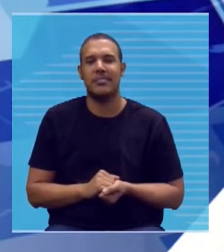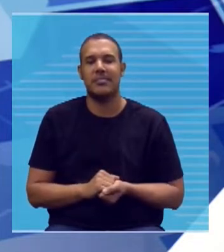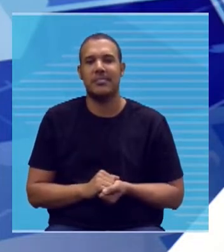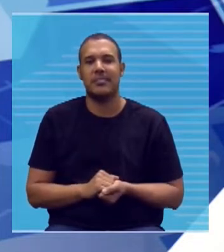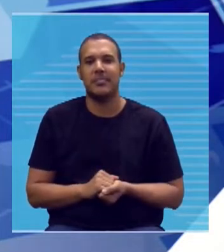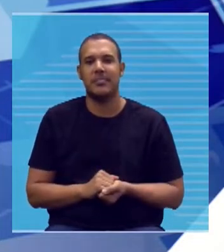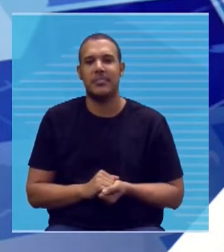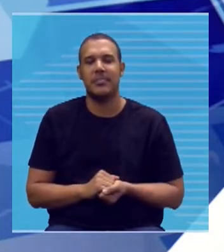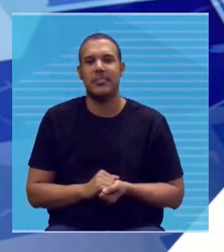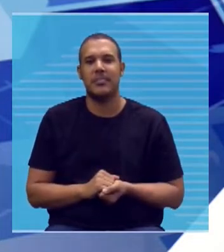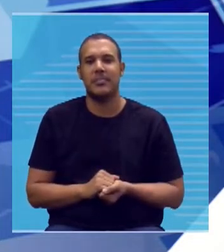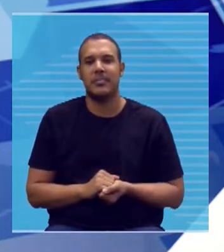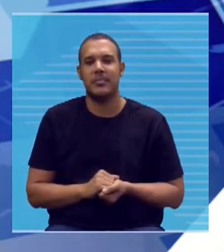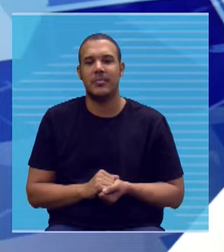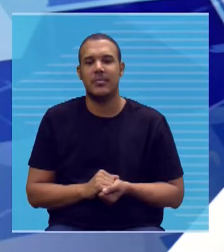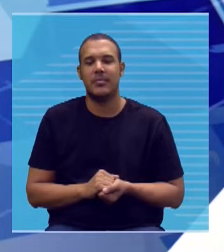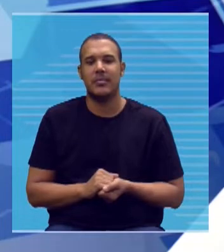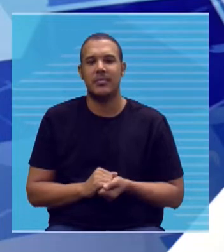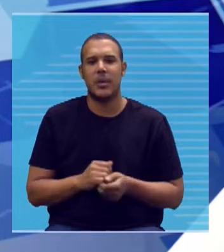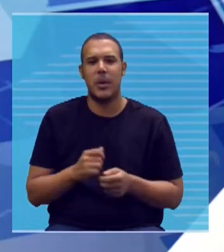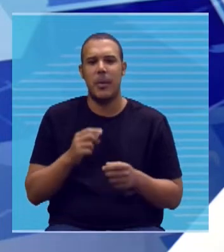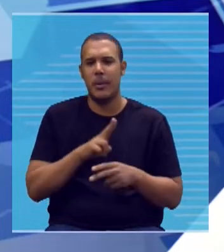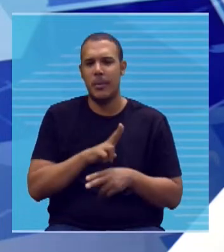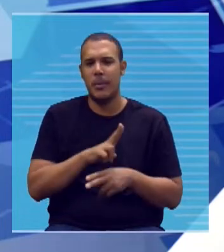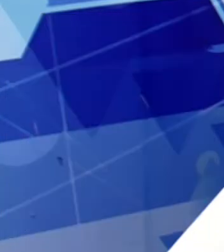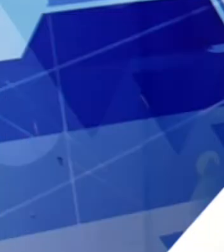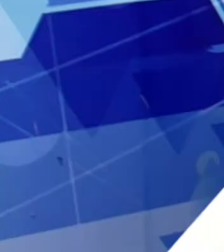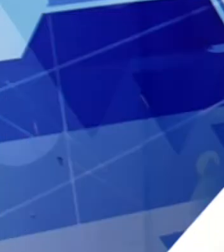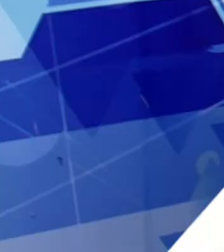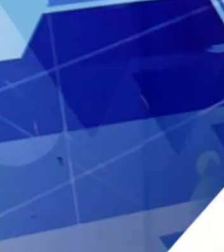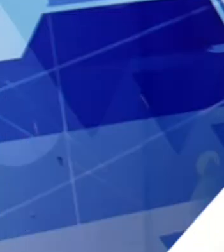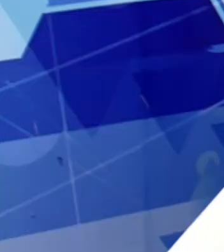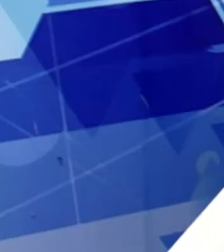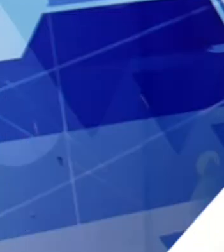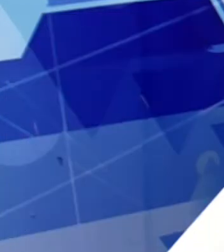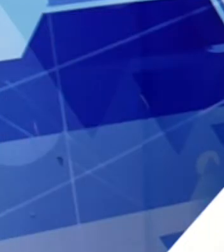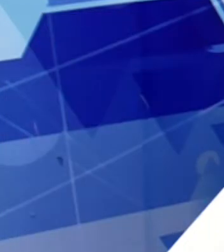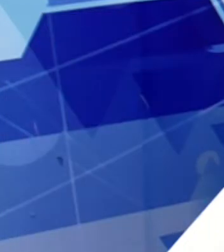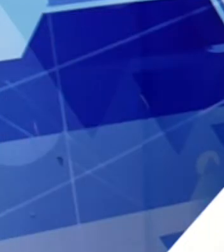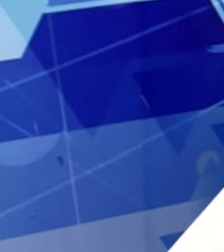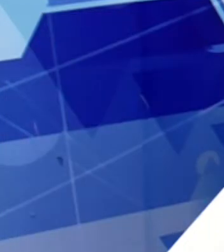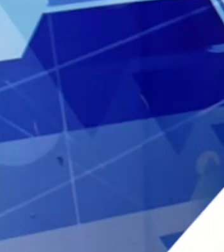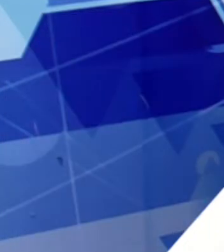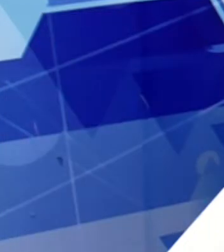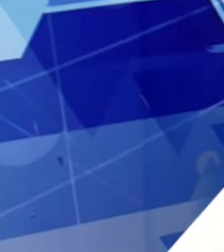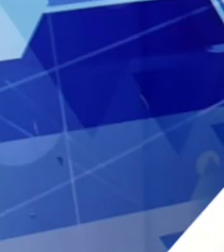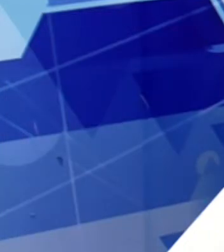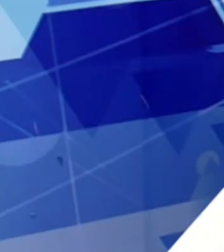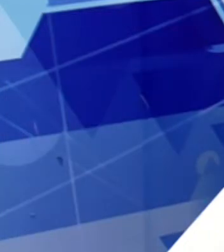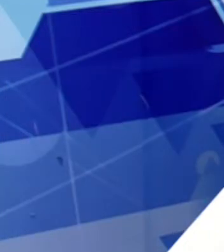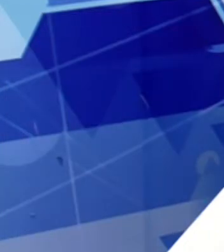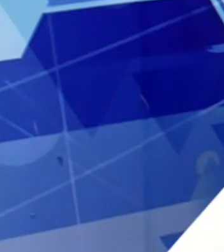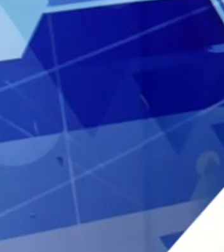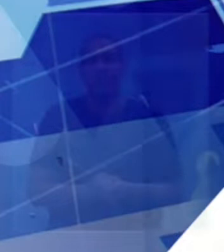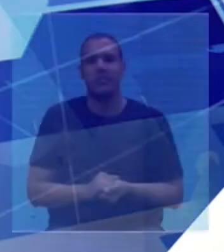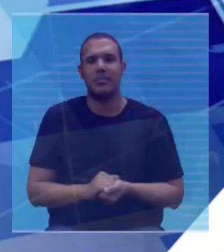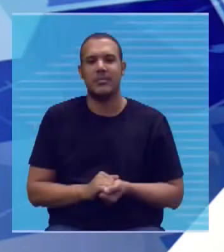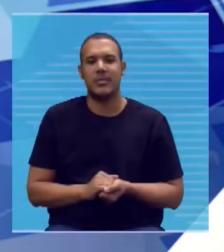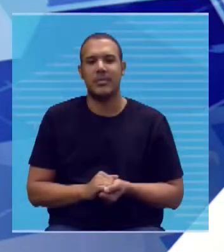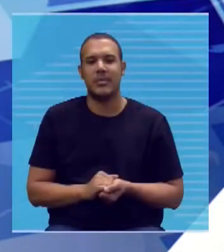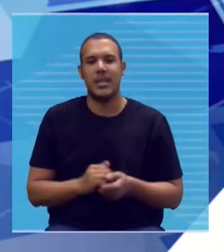isso é um absurdo rapaz babado meu nome aí para o que que você tem contra mim rapaz eu vou eu vou falar com